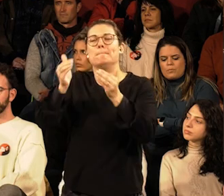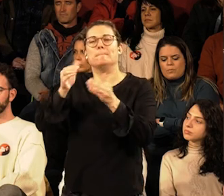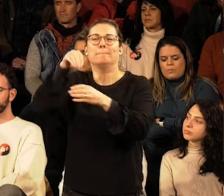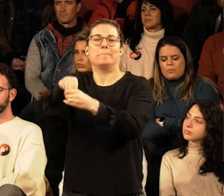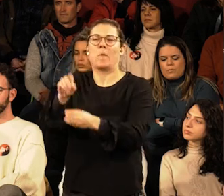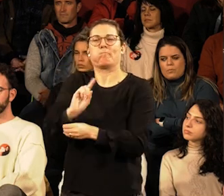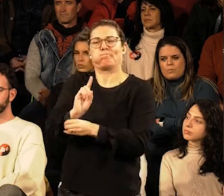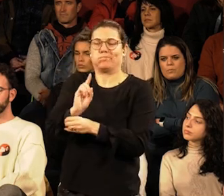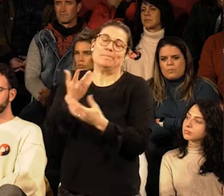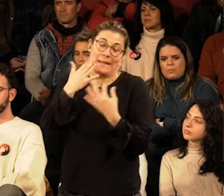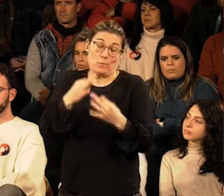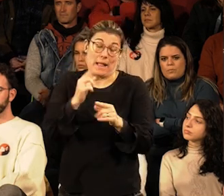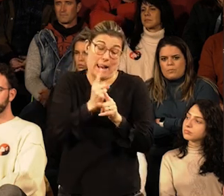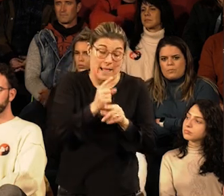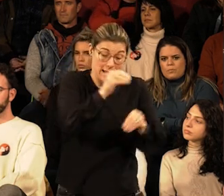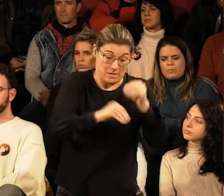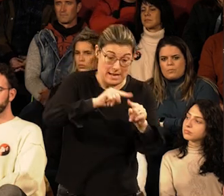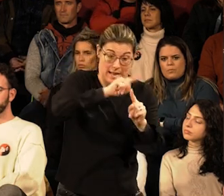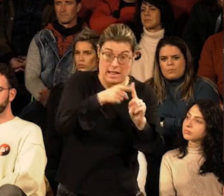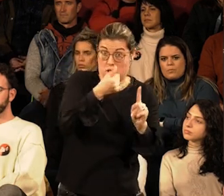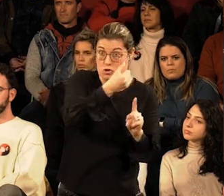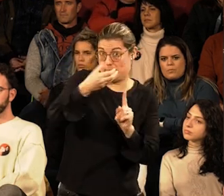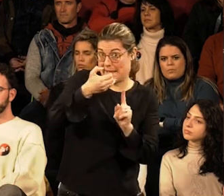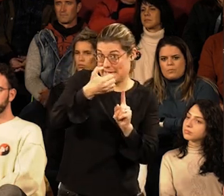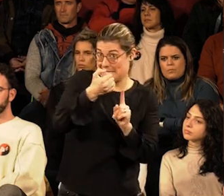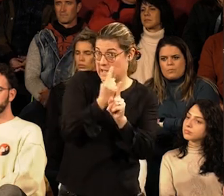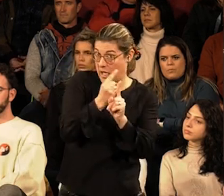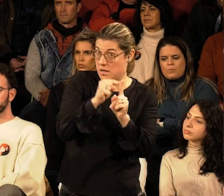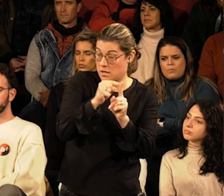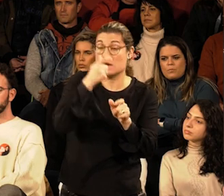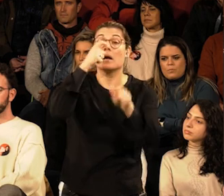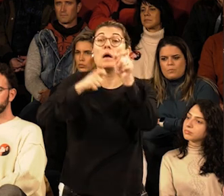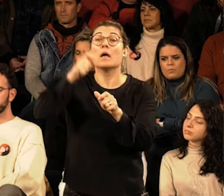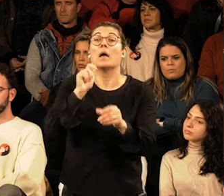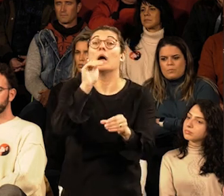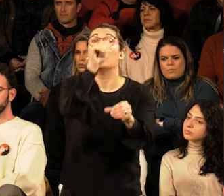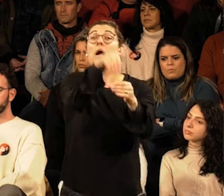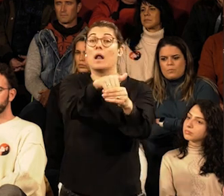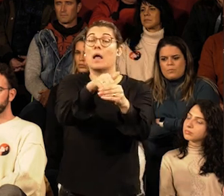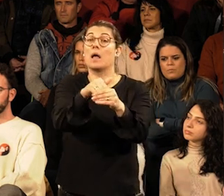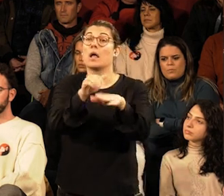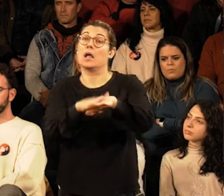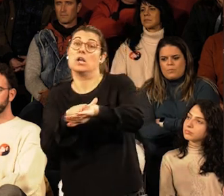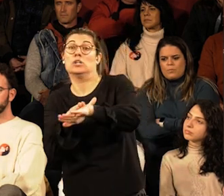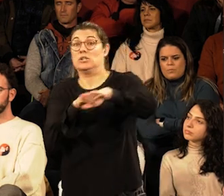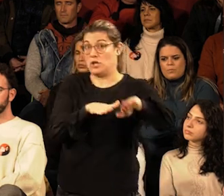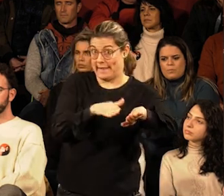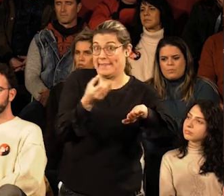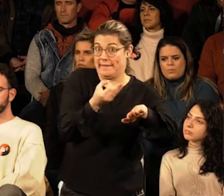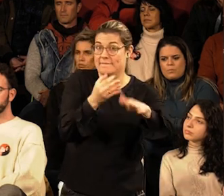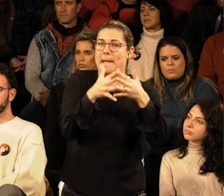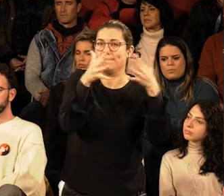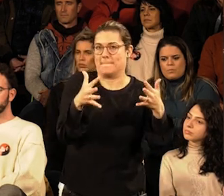pois que nas eleições de 2015 os eleitores tenham conferido à esquerda